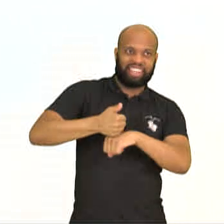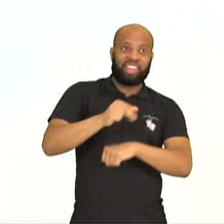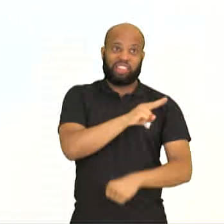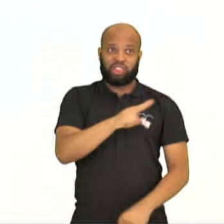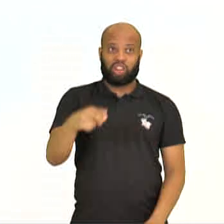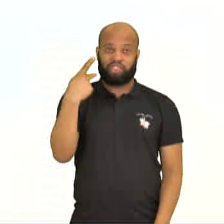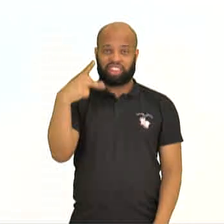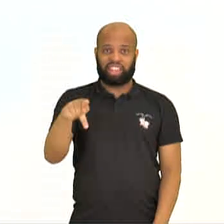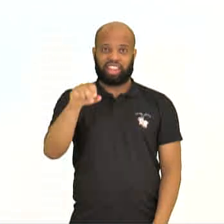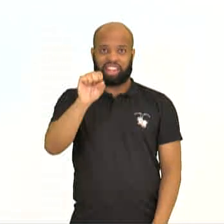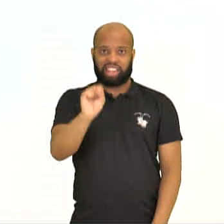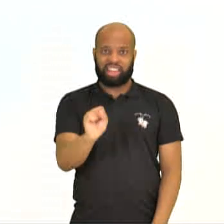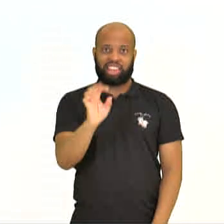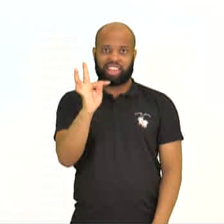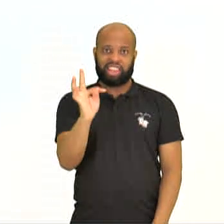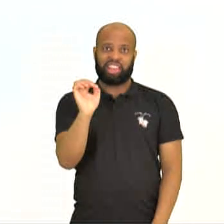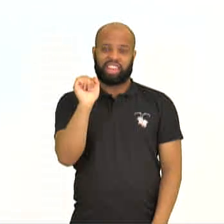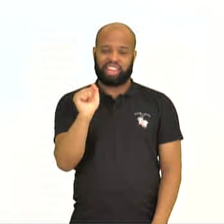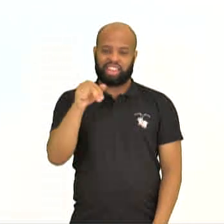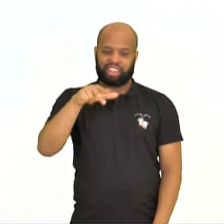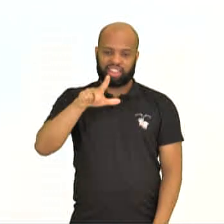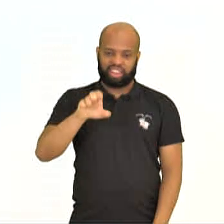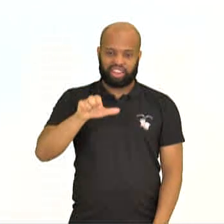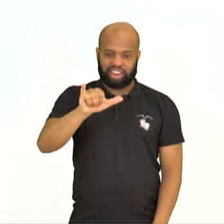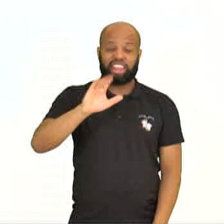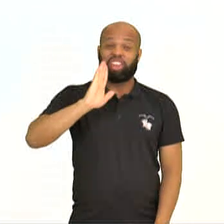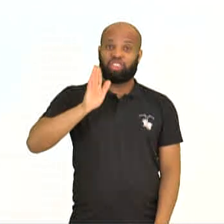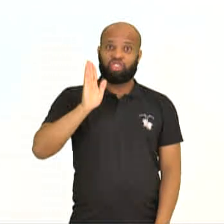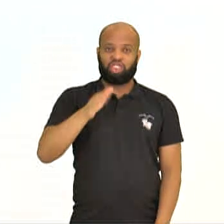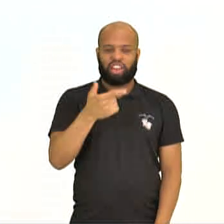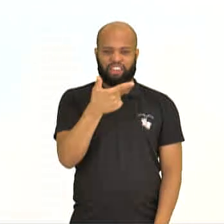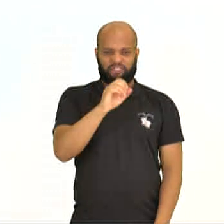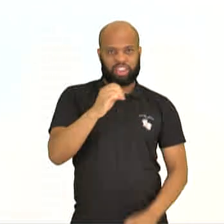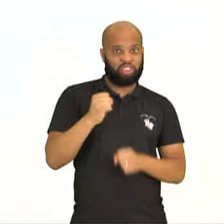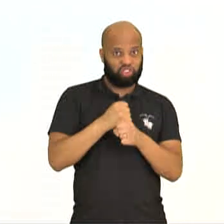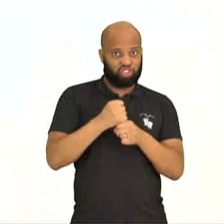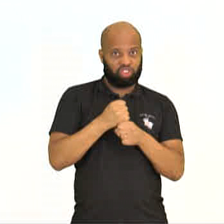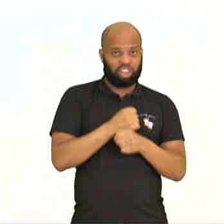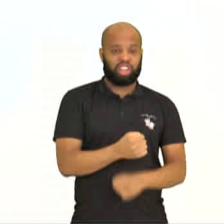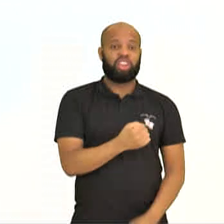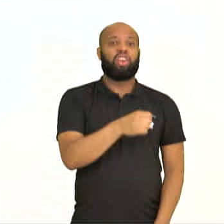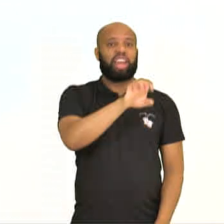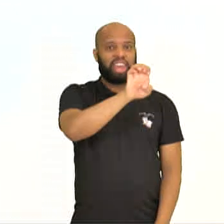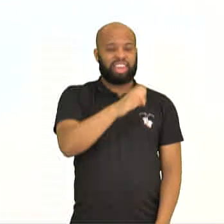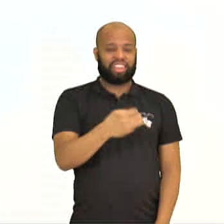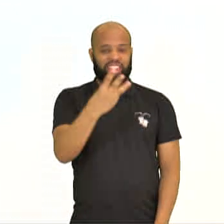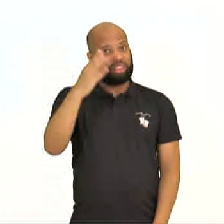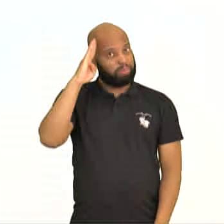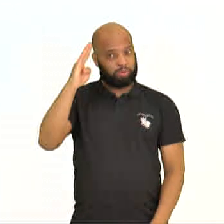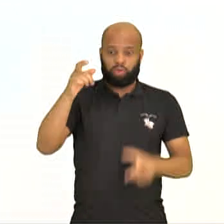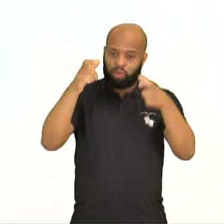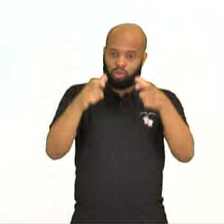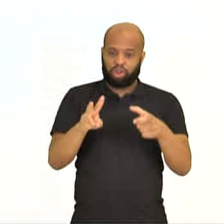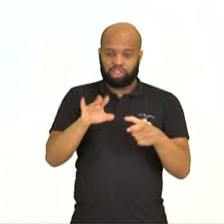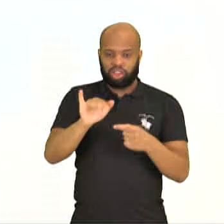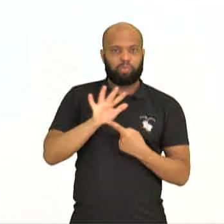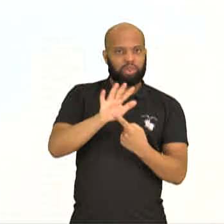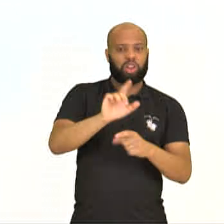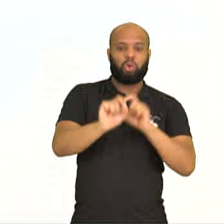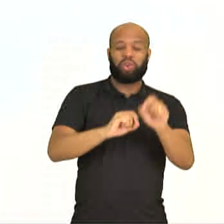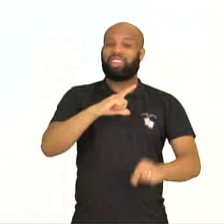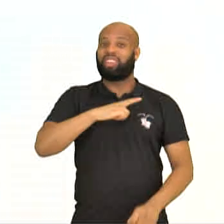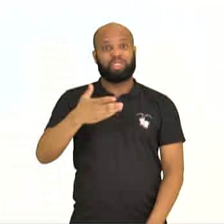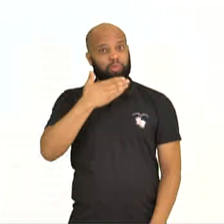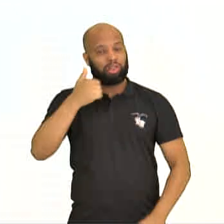Stanley Pierre-Louis, há mais de 2 décadas a E3 tem sido o principal local para mostrar o melhor